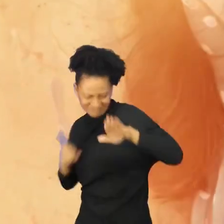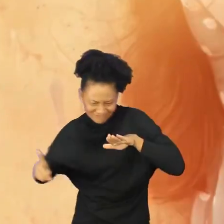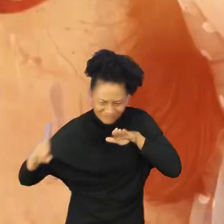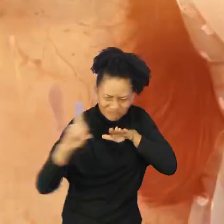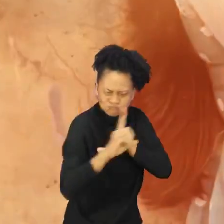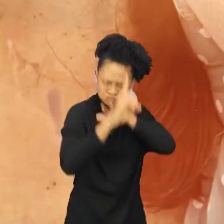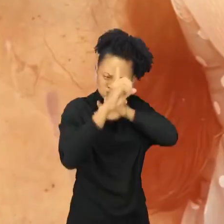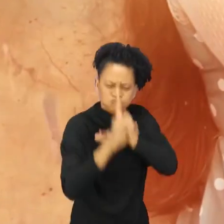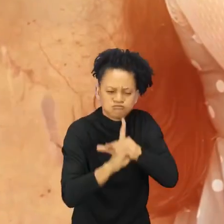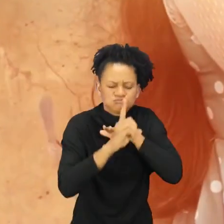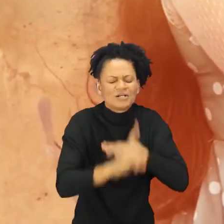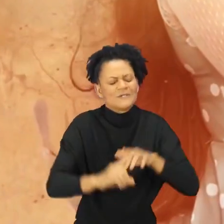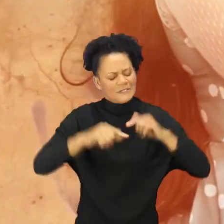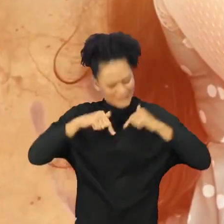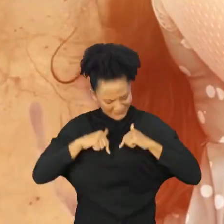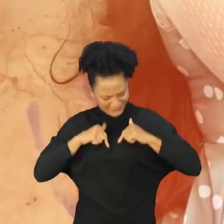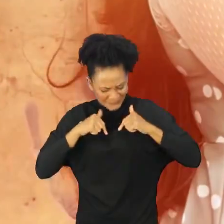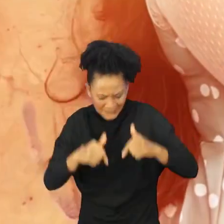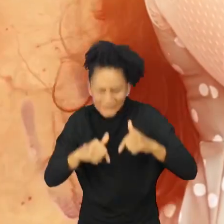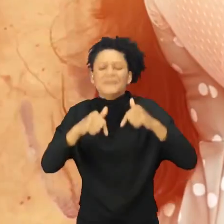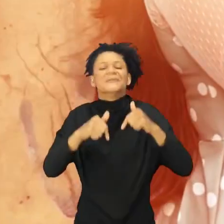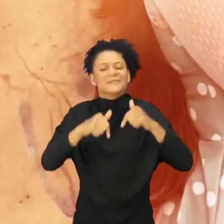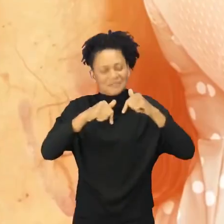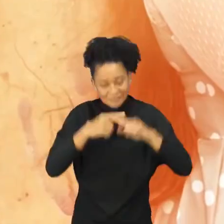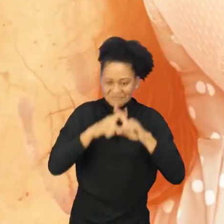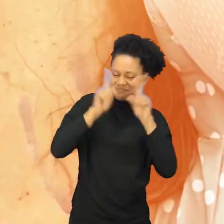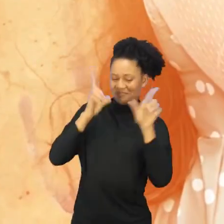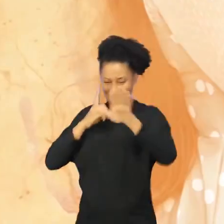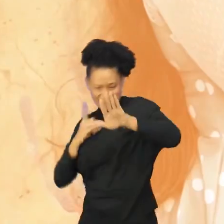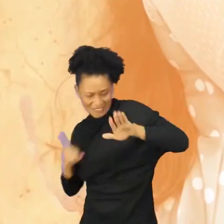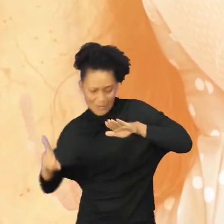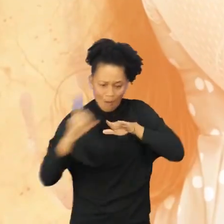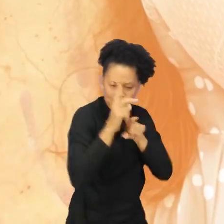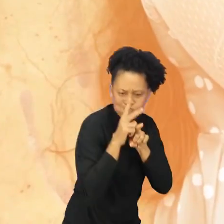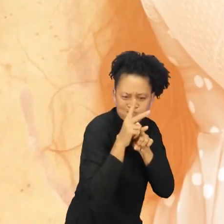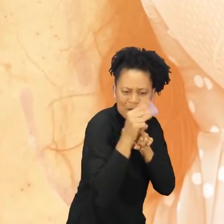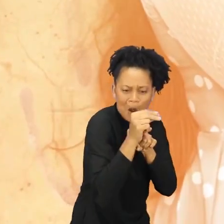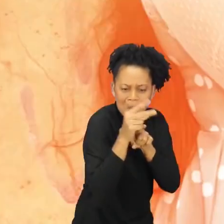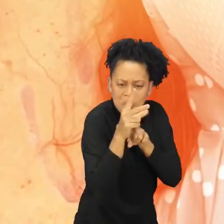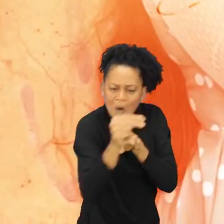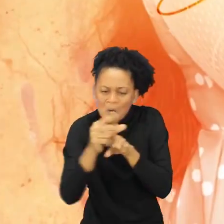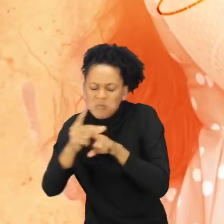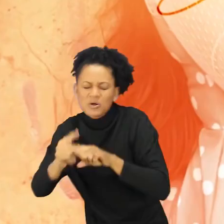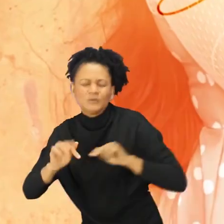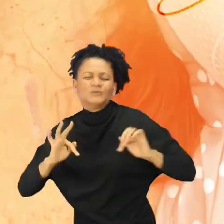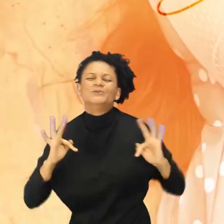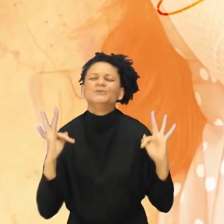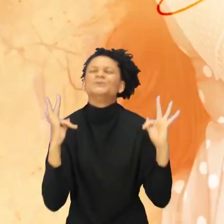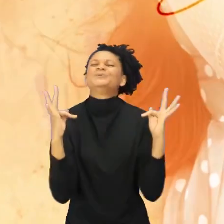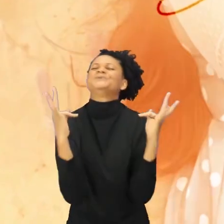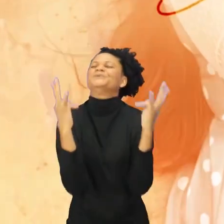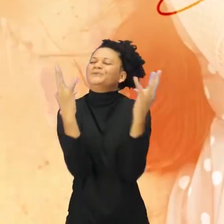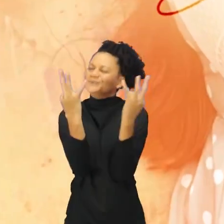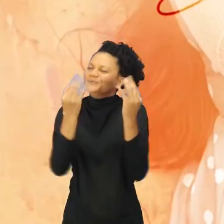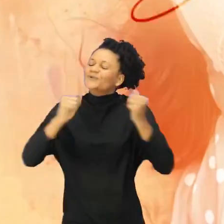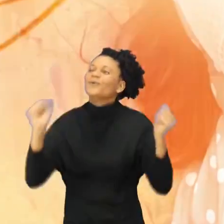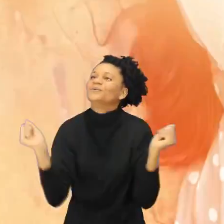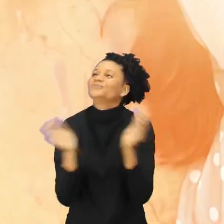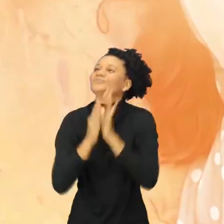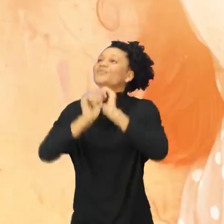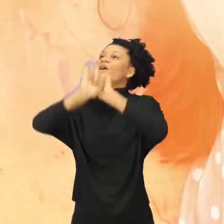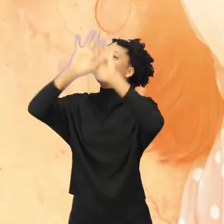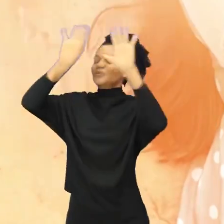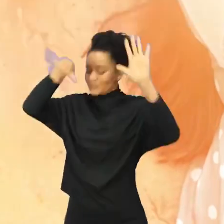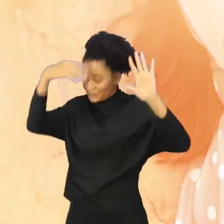é Deus Eu luto, mas quem vence a batalha é Deus Toda honra que existir, toda glória que houver